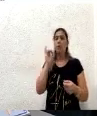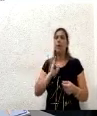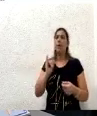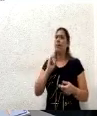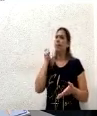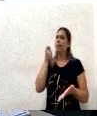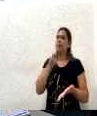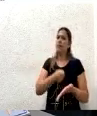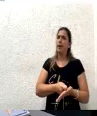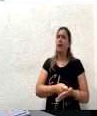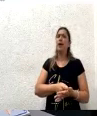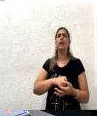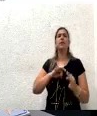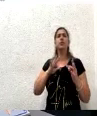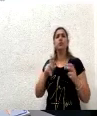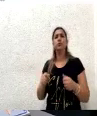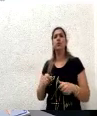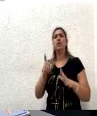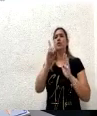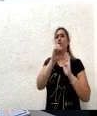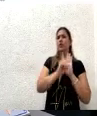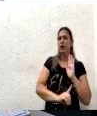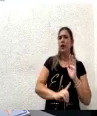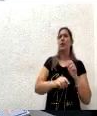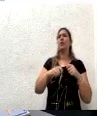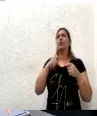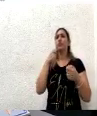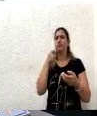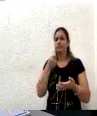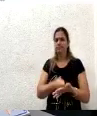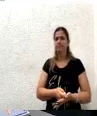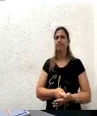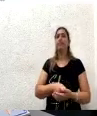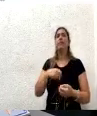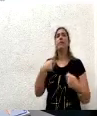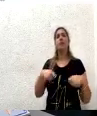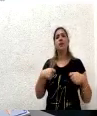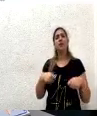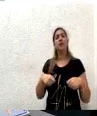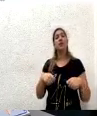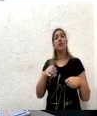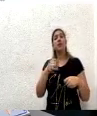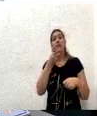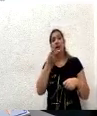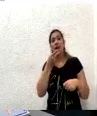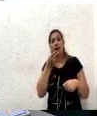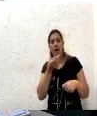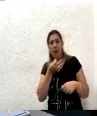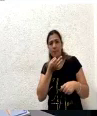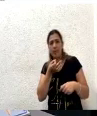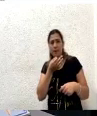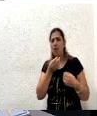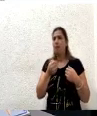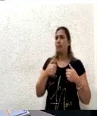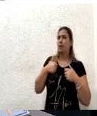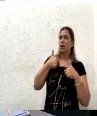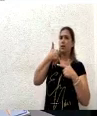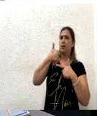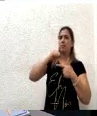direito de cobrar, de exigir, de criticar, de elogiar, de dar sugestão.